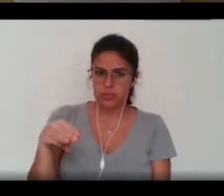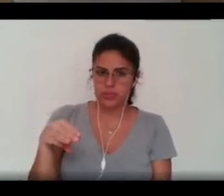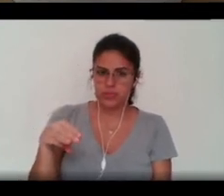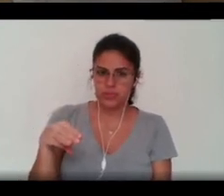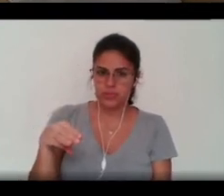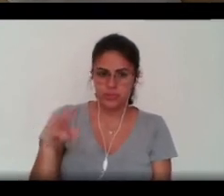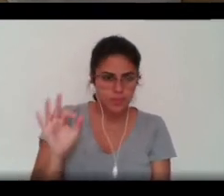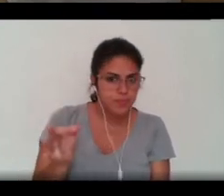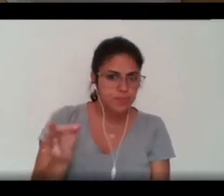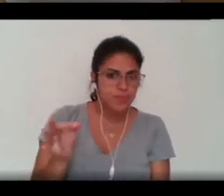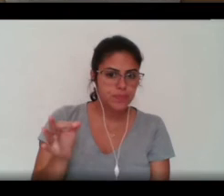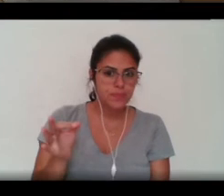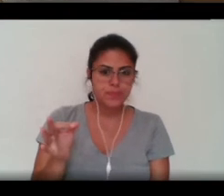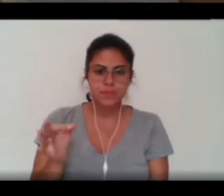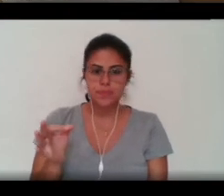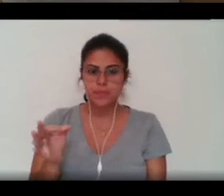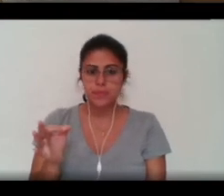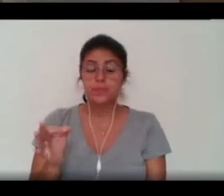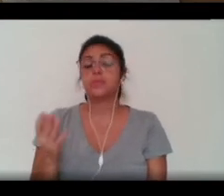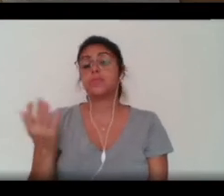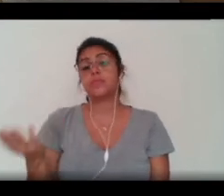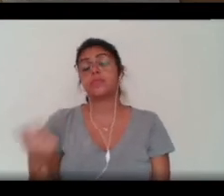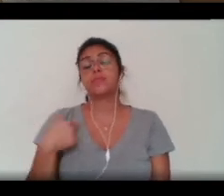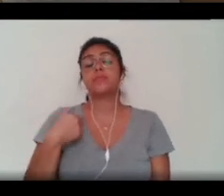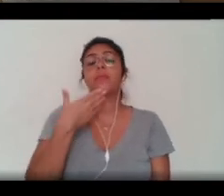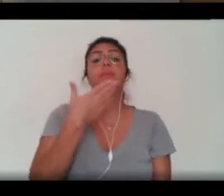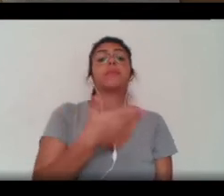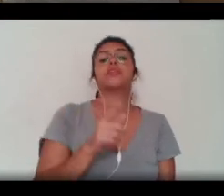E aí o que ele pede é